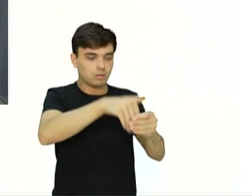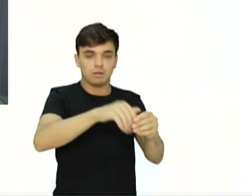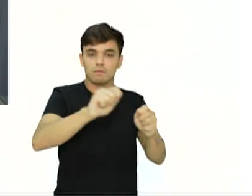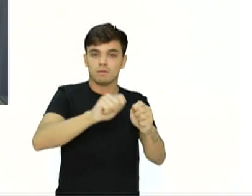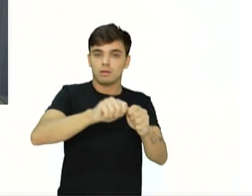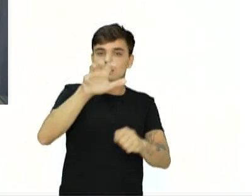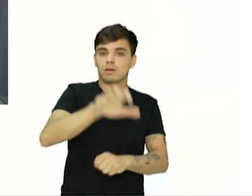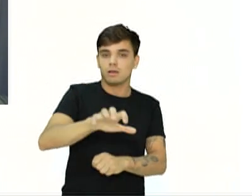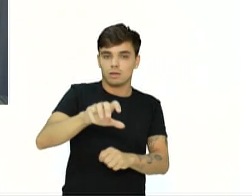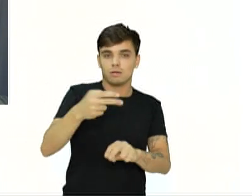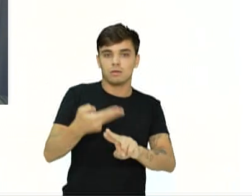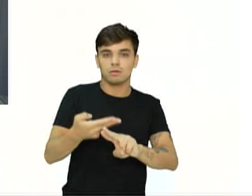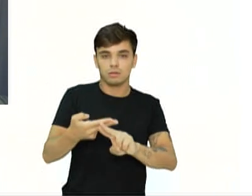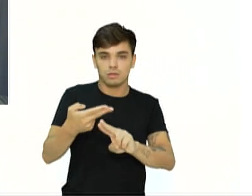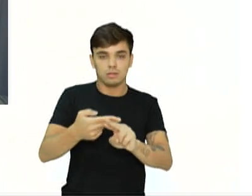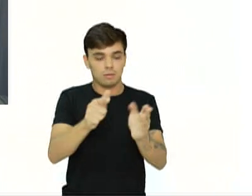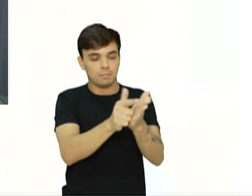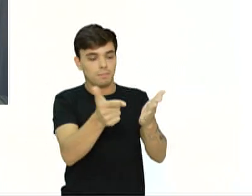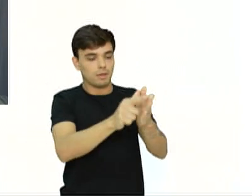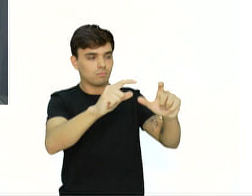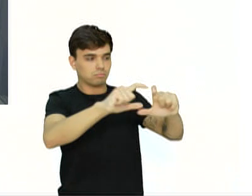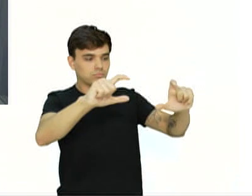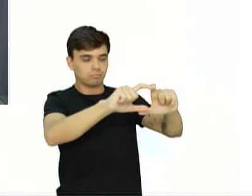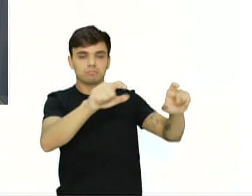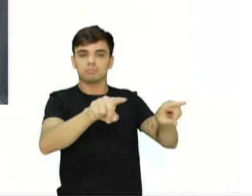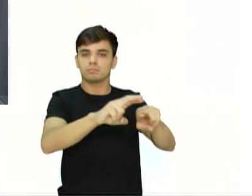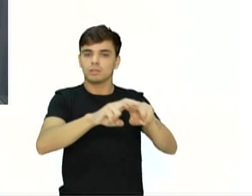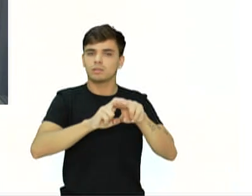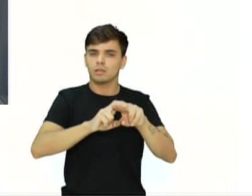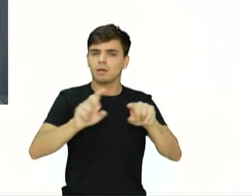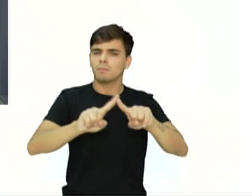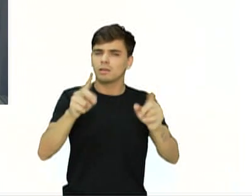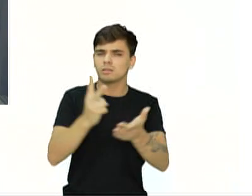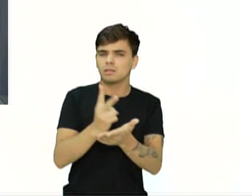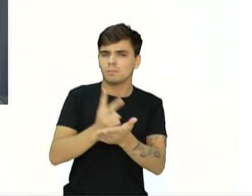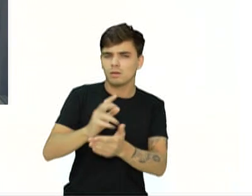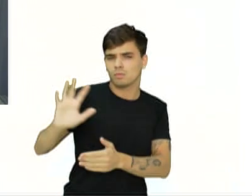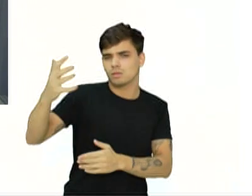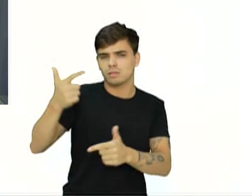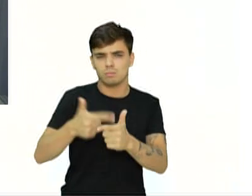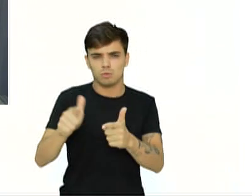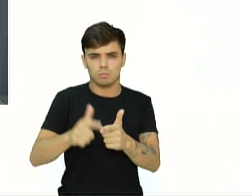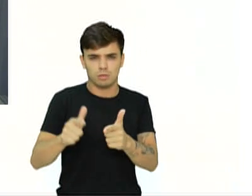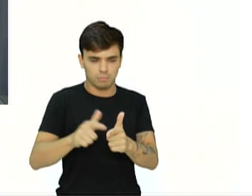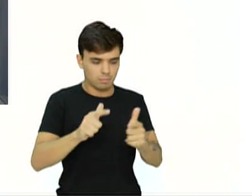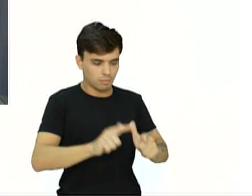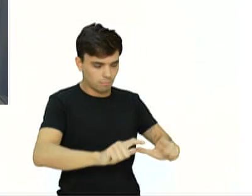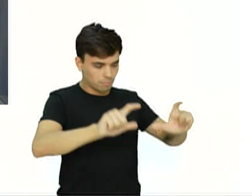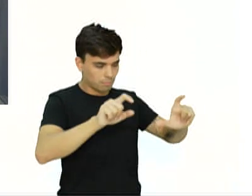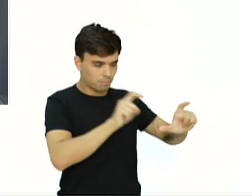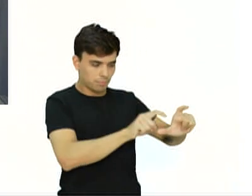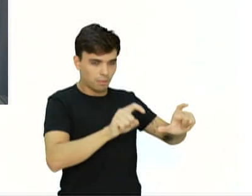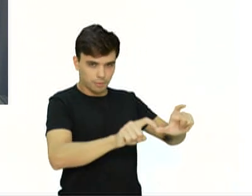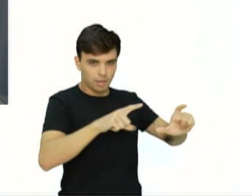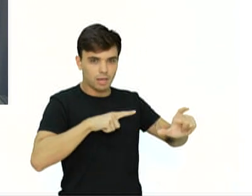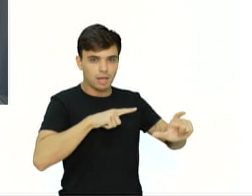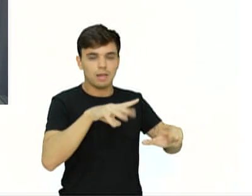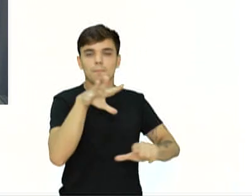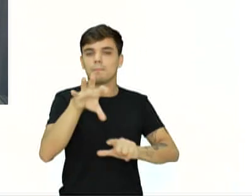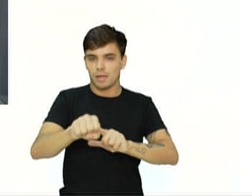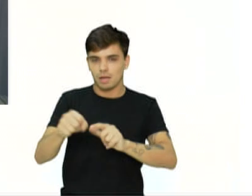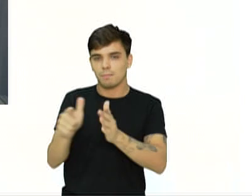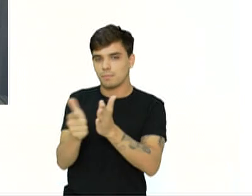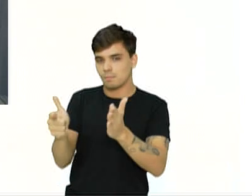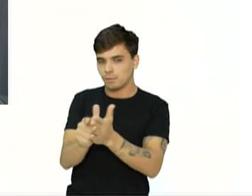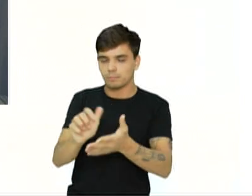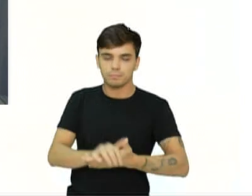realizadas através de cédulas de papel, né? E sempre que ocorre algum probleminha ali numa urna, eles recorrem também a essas cédulas.